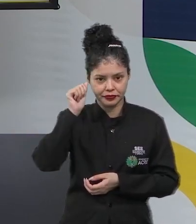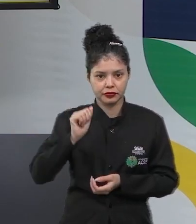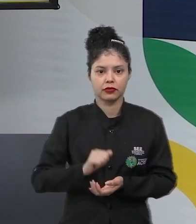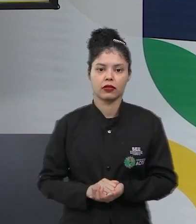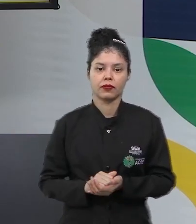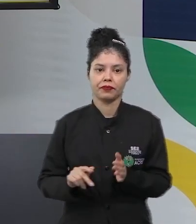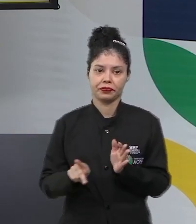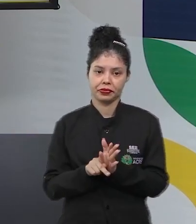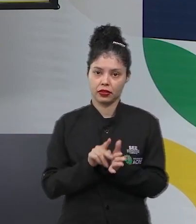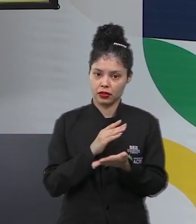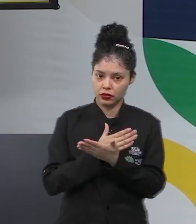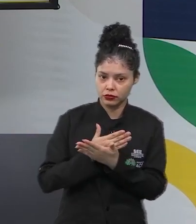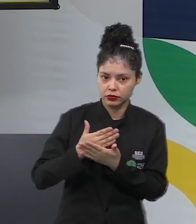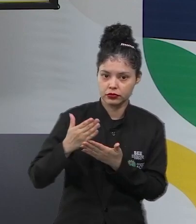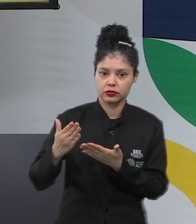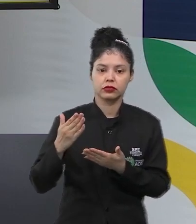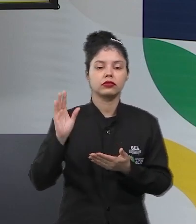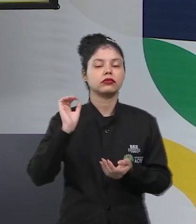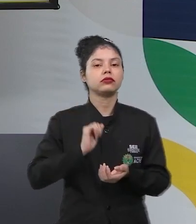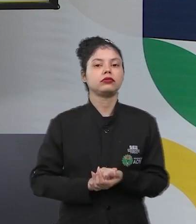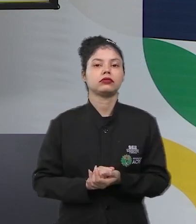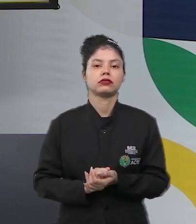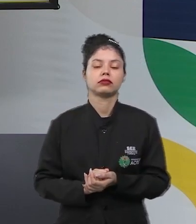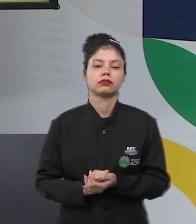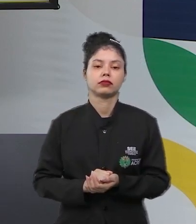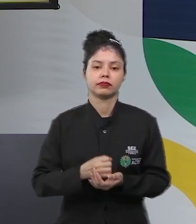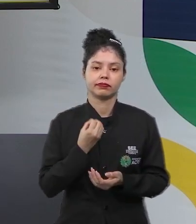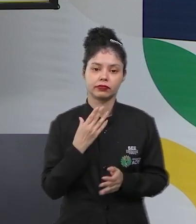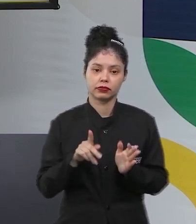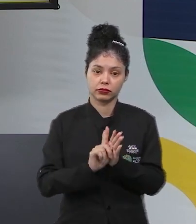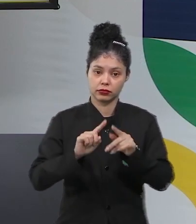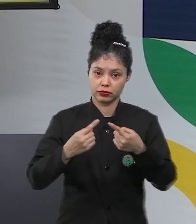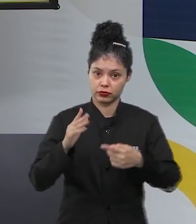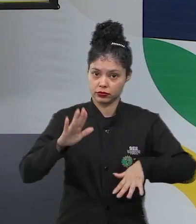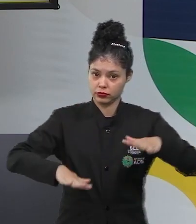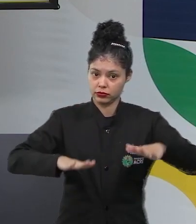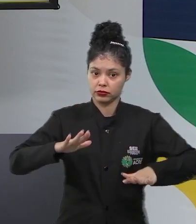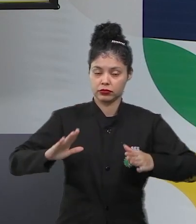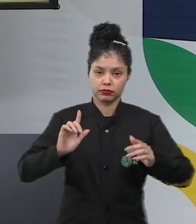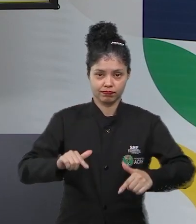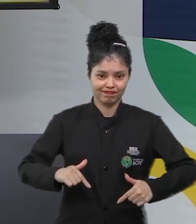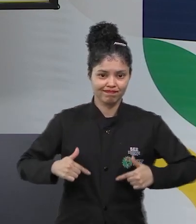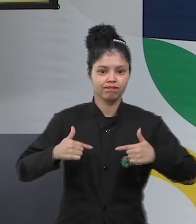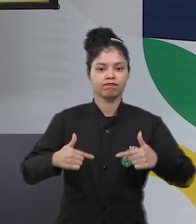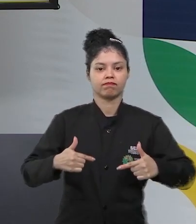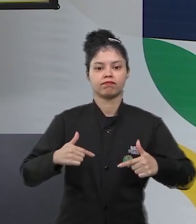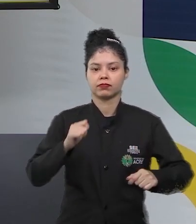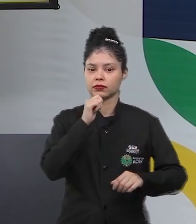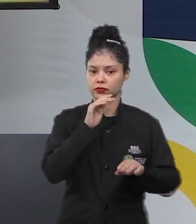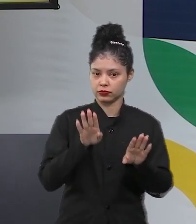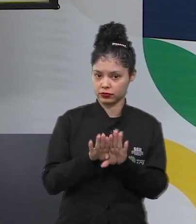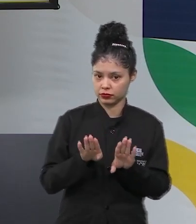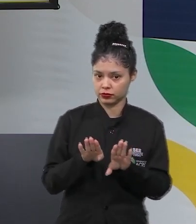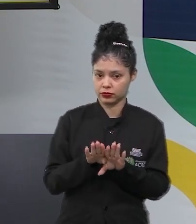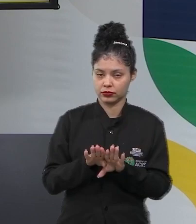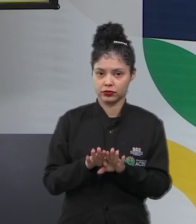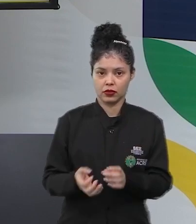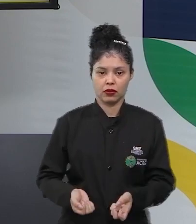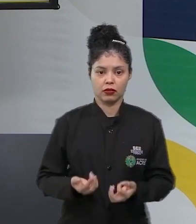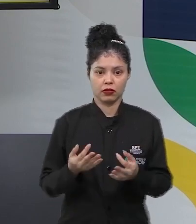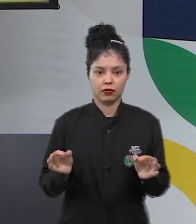eram inicialmente de forma pacífica, mas muitas vezes o enfrentamento levava também à queima